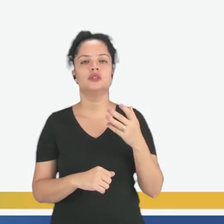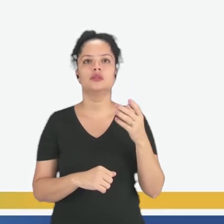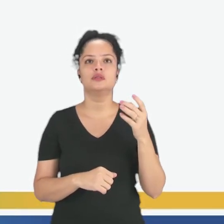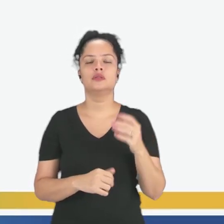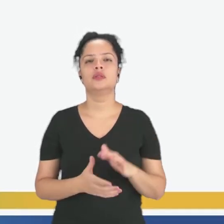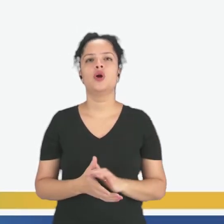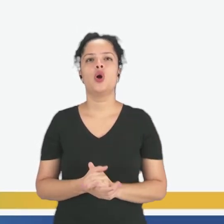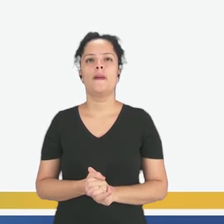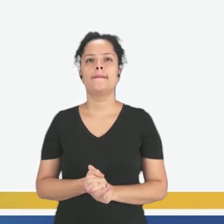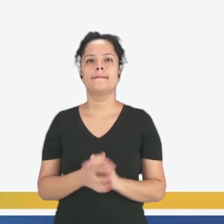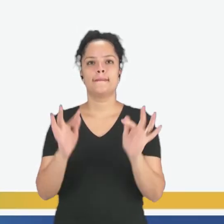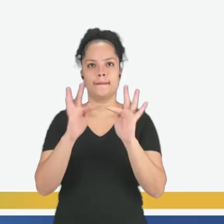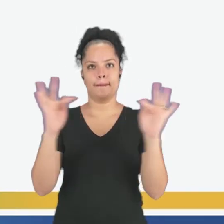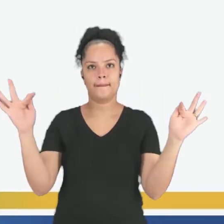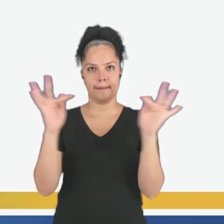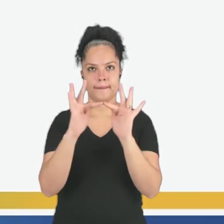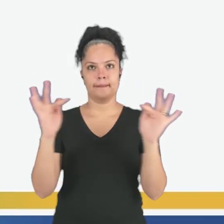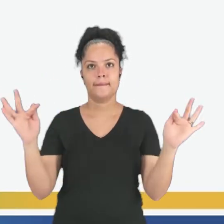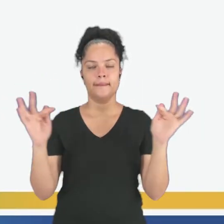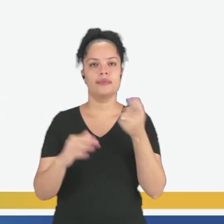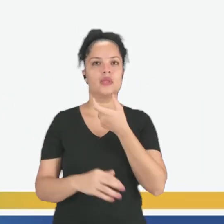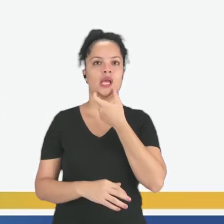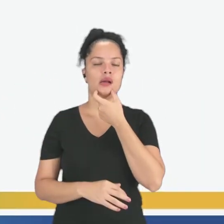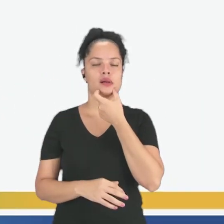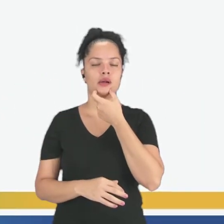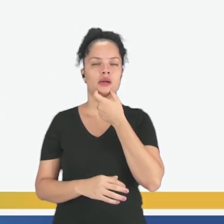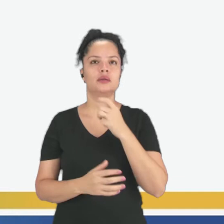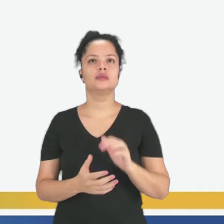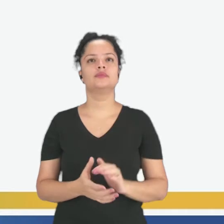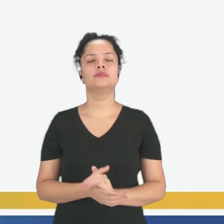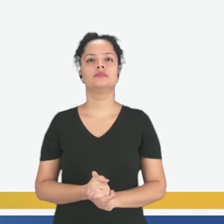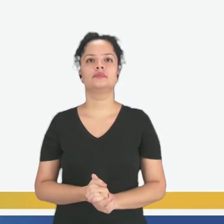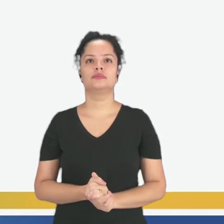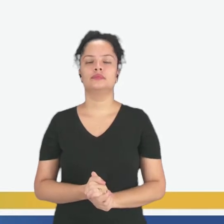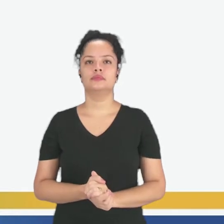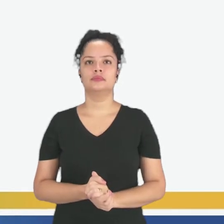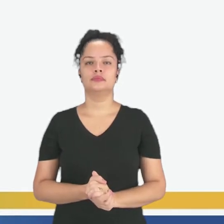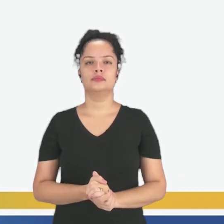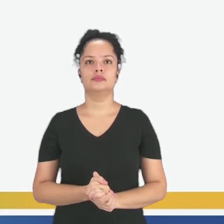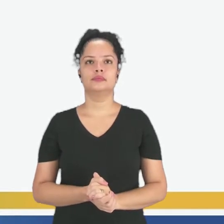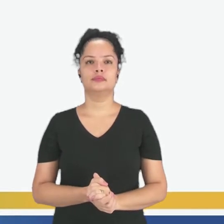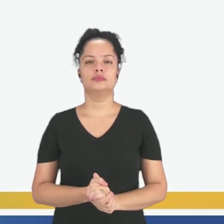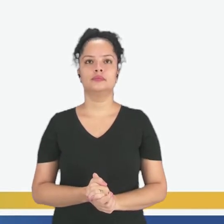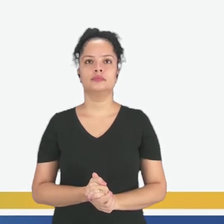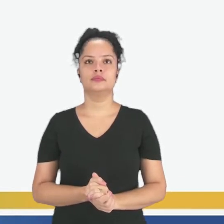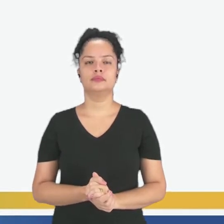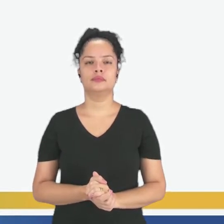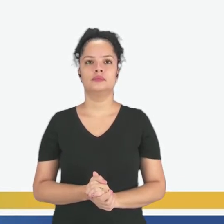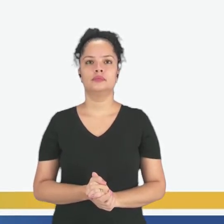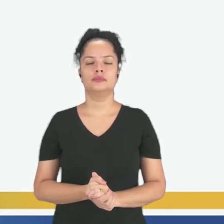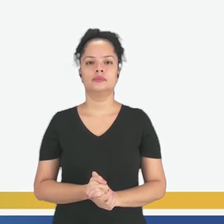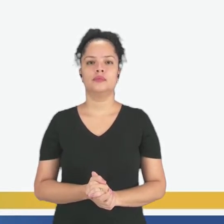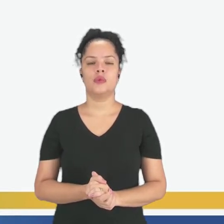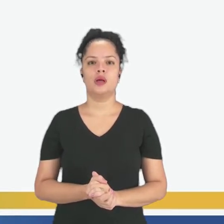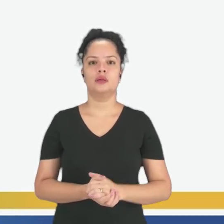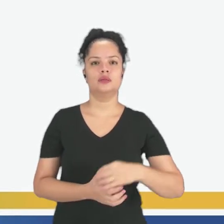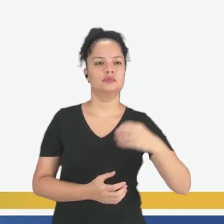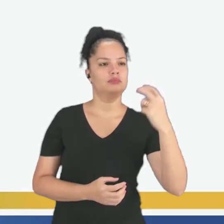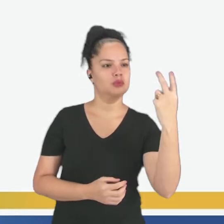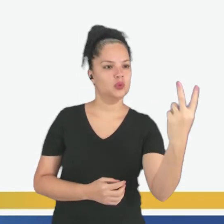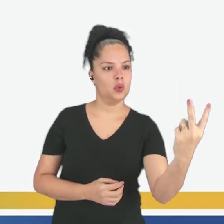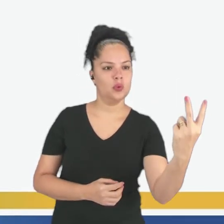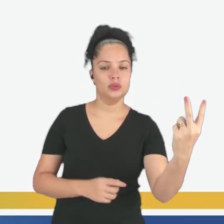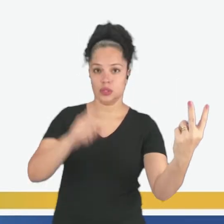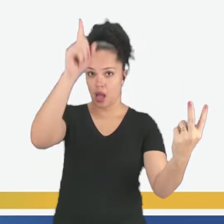States, 2 out of 3 adults are overweight or obese. São 2 de cada 3 adultos lá